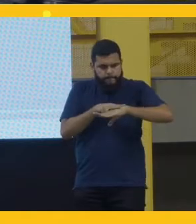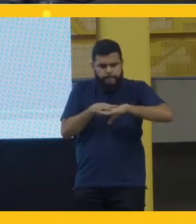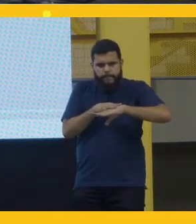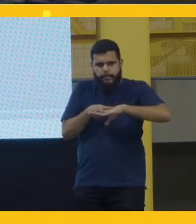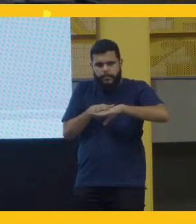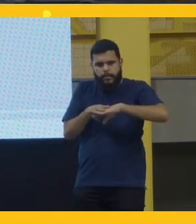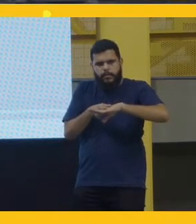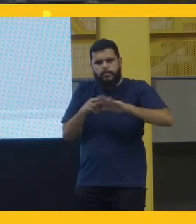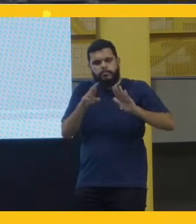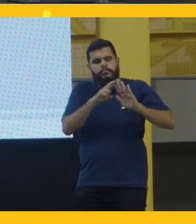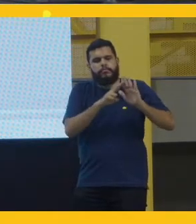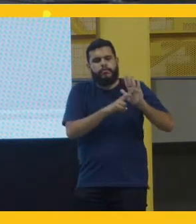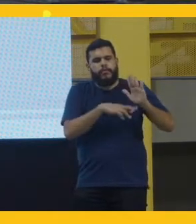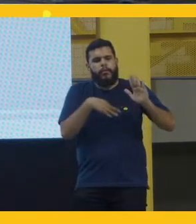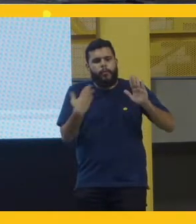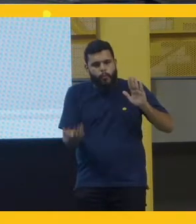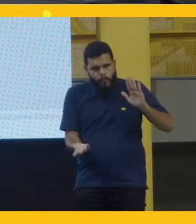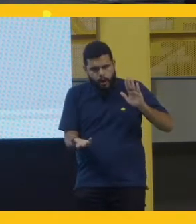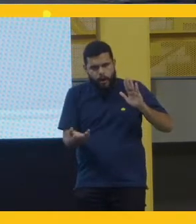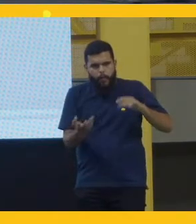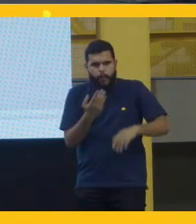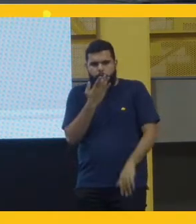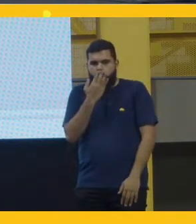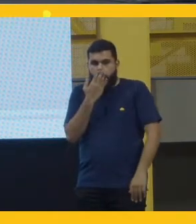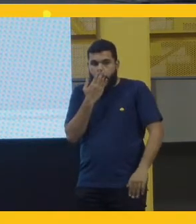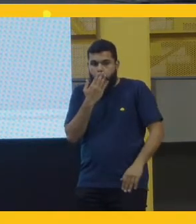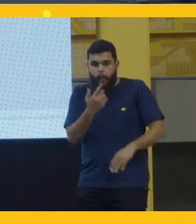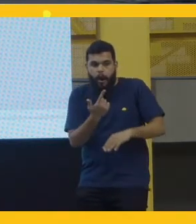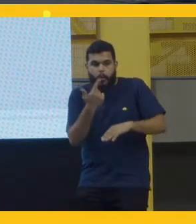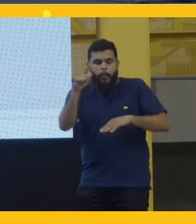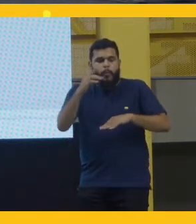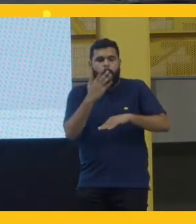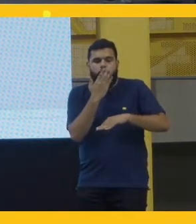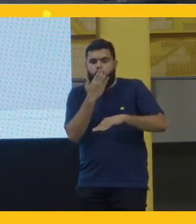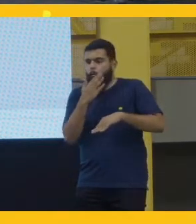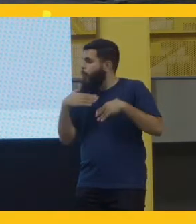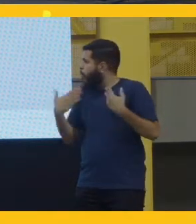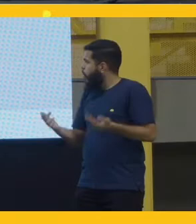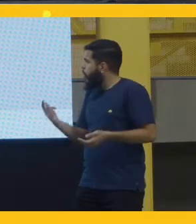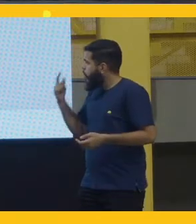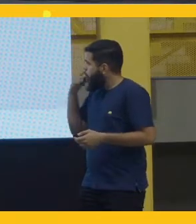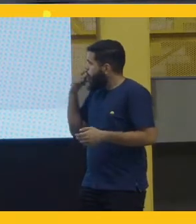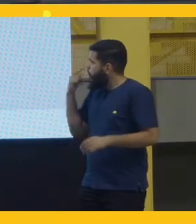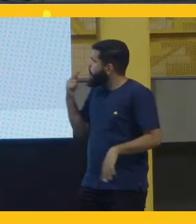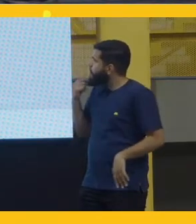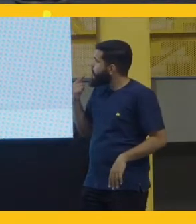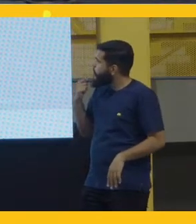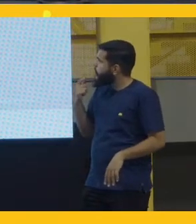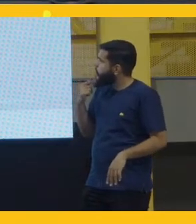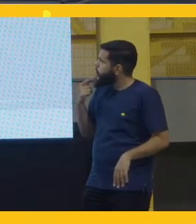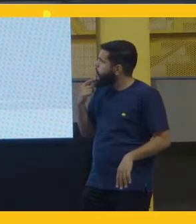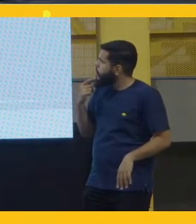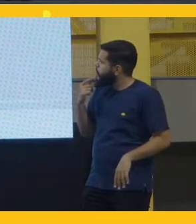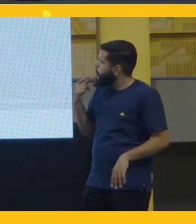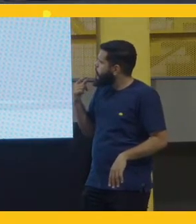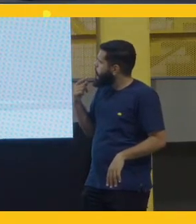me diz que ele apresenta a cor que está do outro lado, o vermelho.